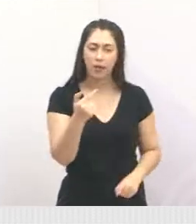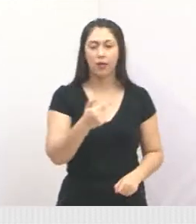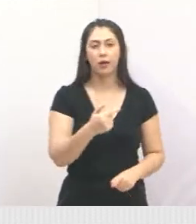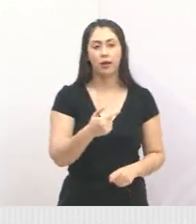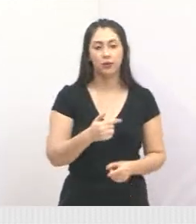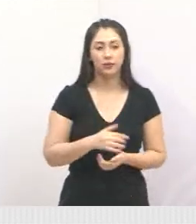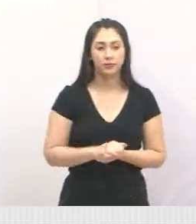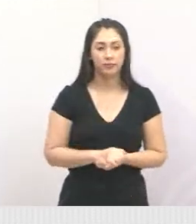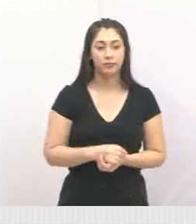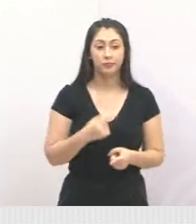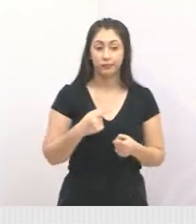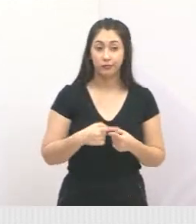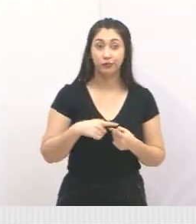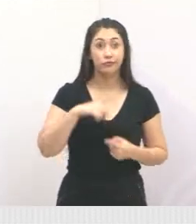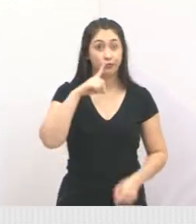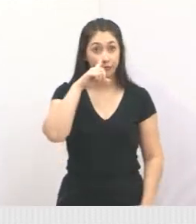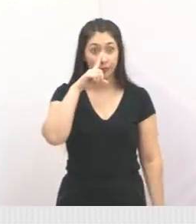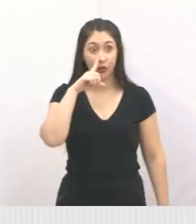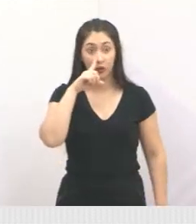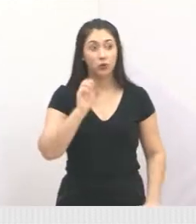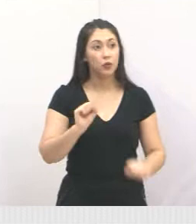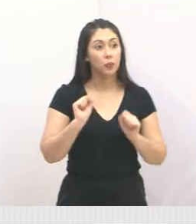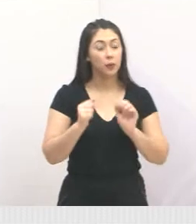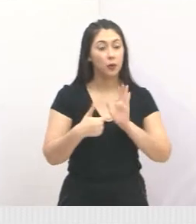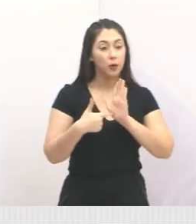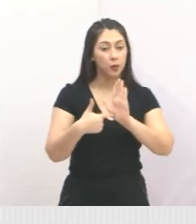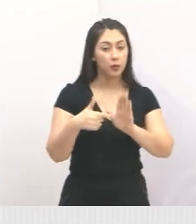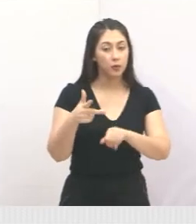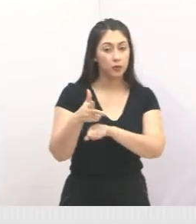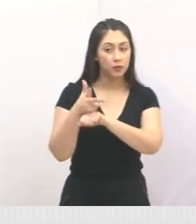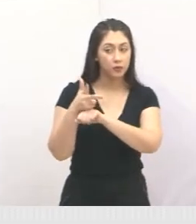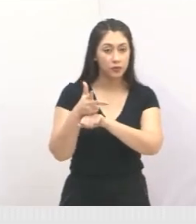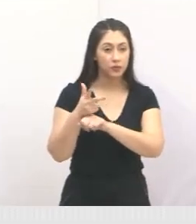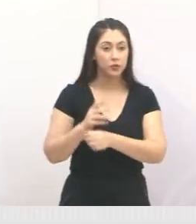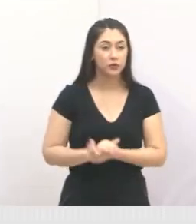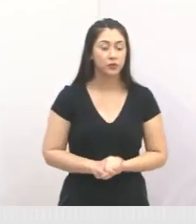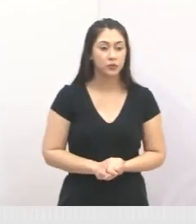tá bom? Que realmente está perigoso. Pode colocar o vídeo.